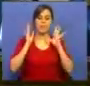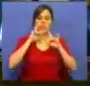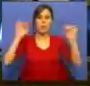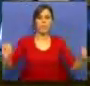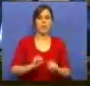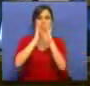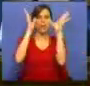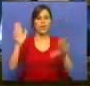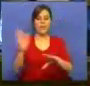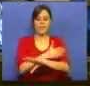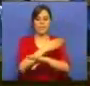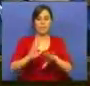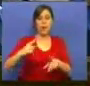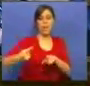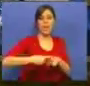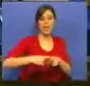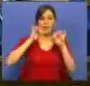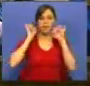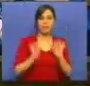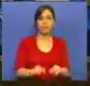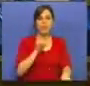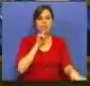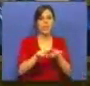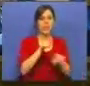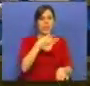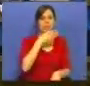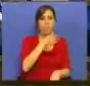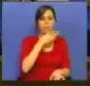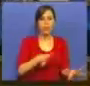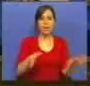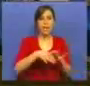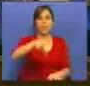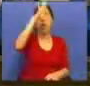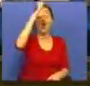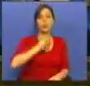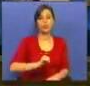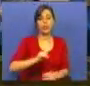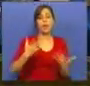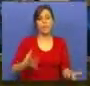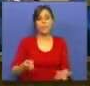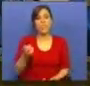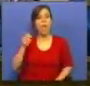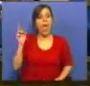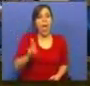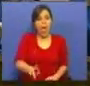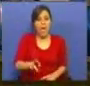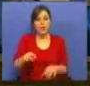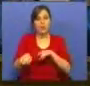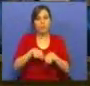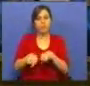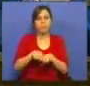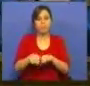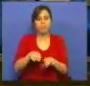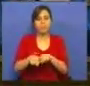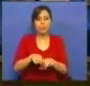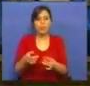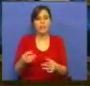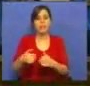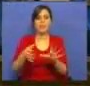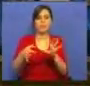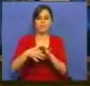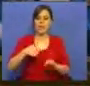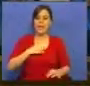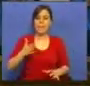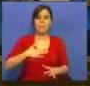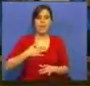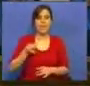clara separação dos interesses dos deputados em relação ao Estado e dos ex-titulares de cargos políticos em relação às empresas